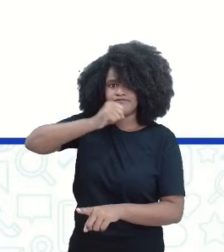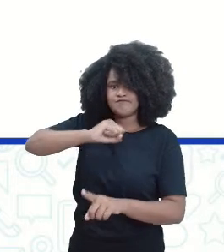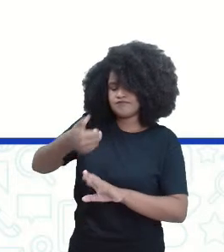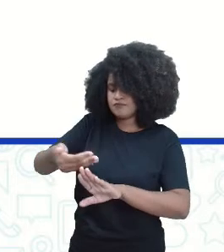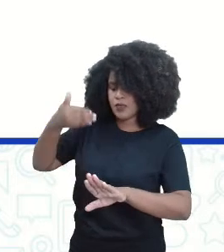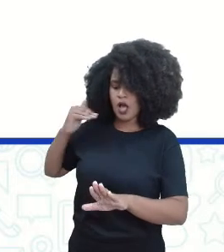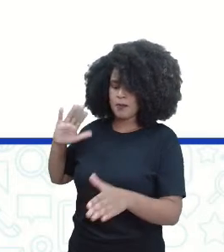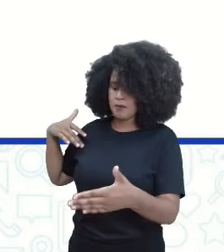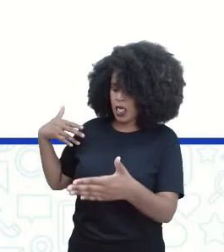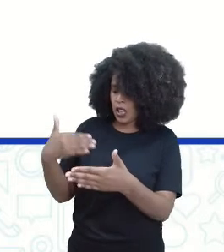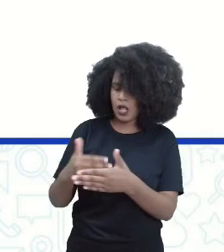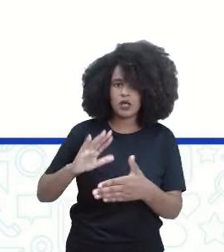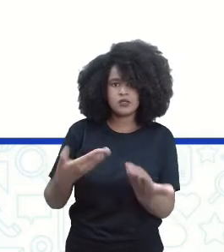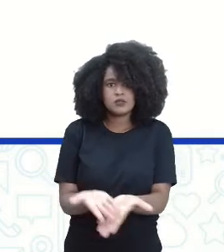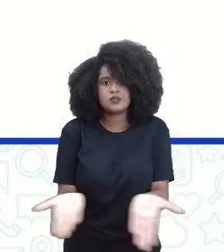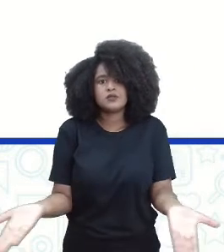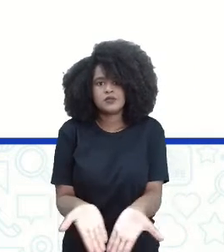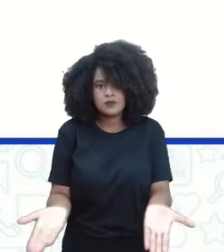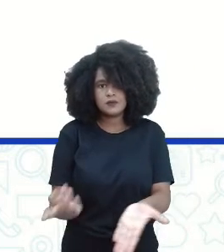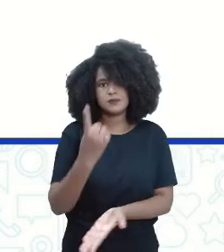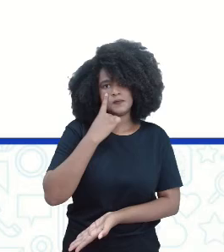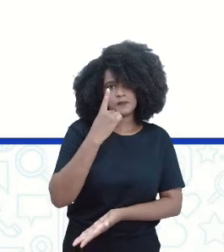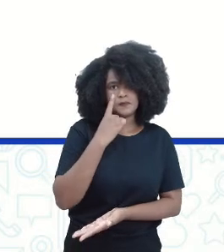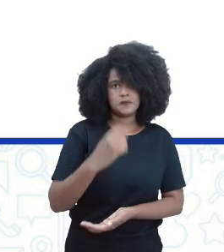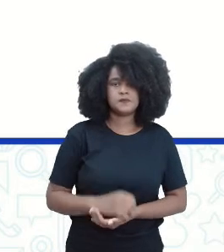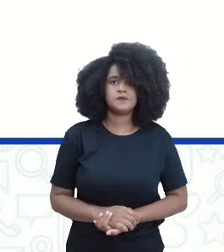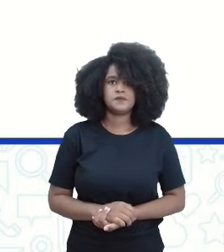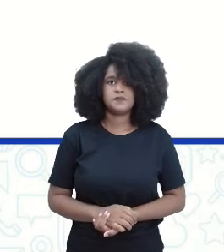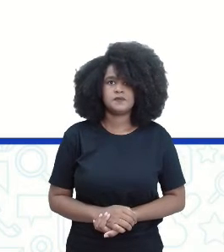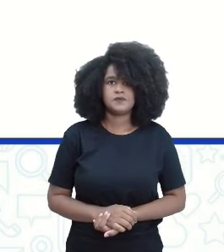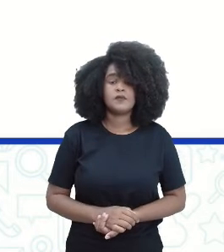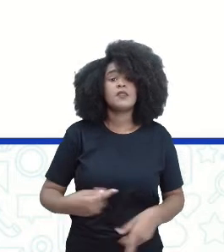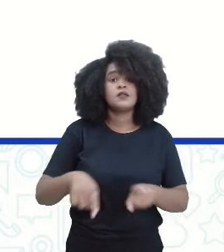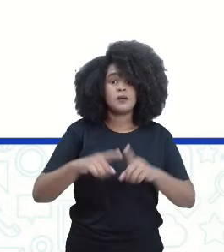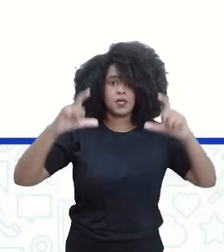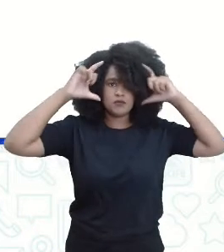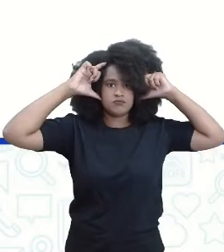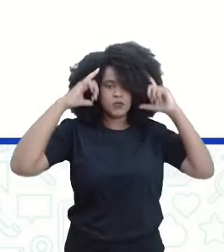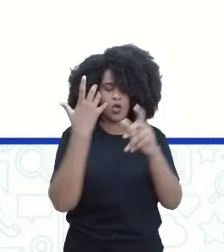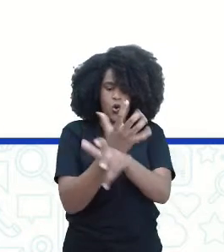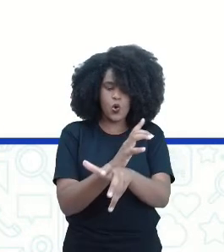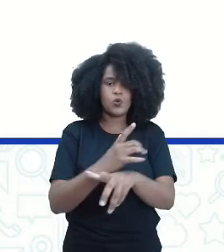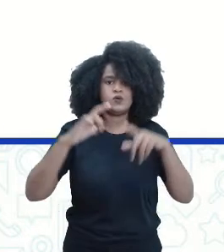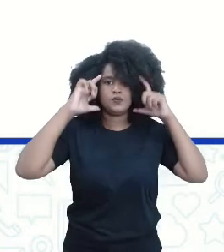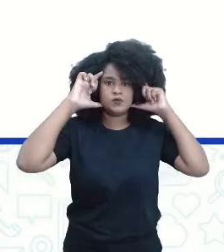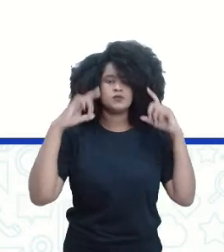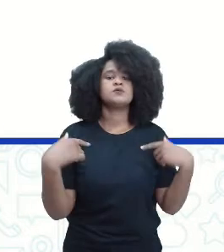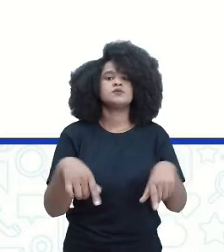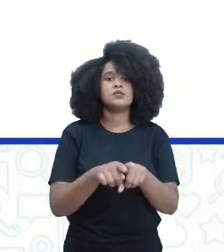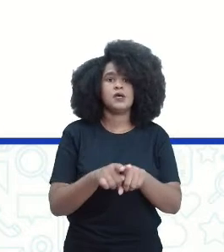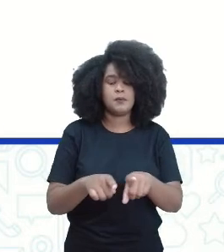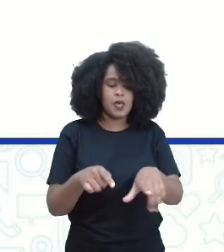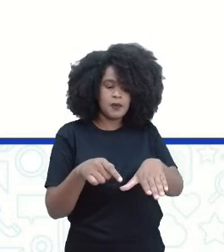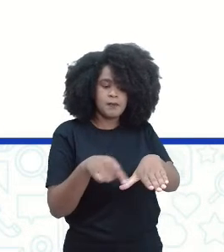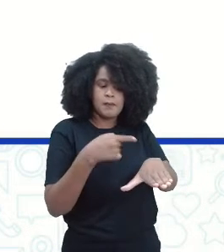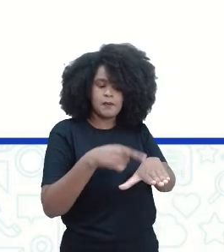para o mais recente, tá? Então, o tipo, ó, do crânio, as patas. Então, pessoal, os fósseis são